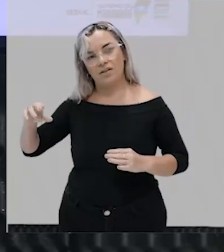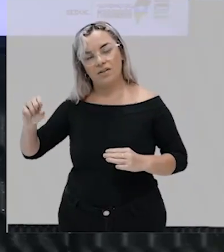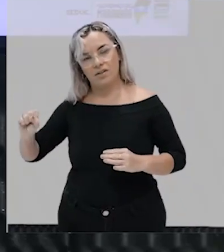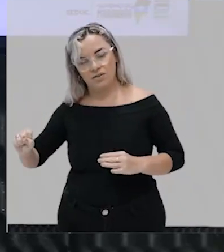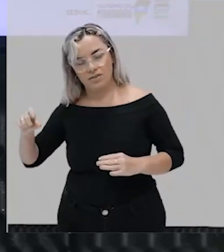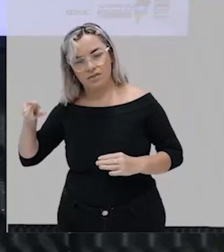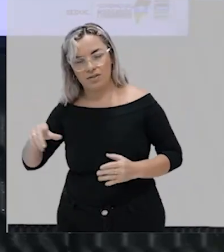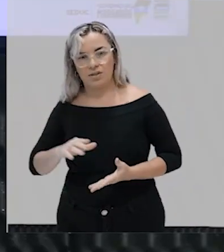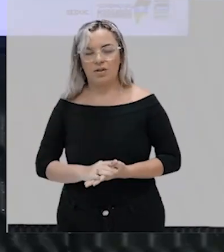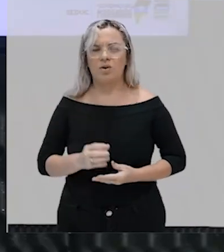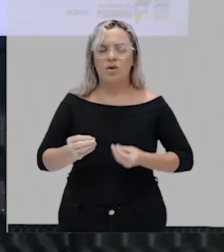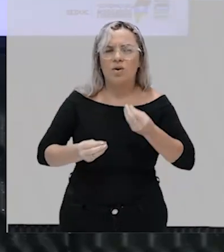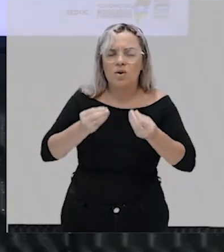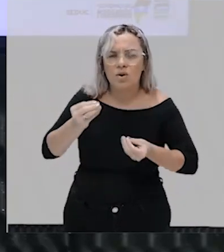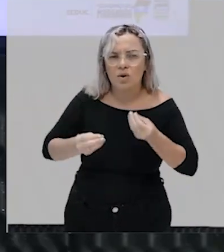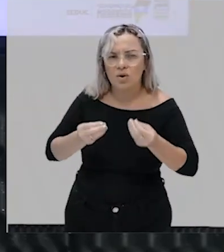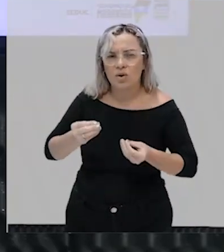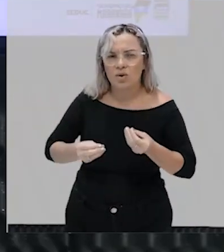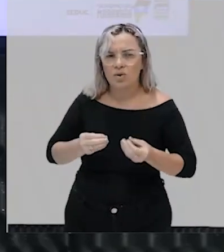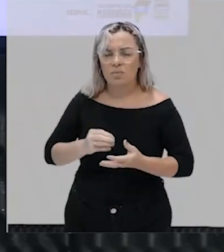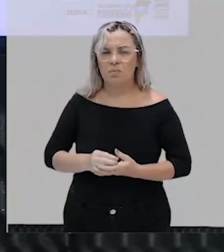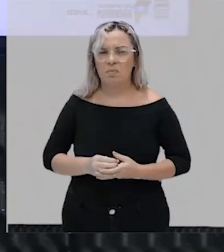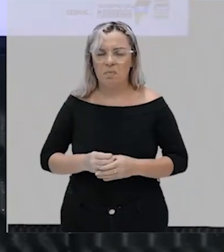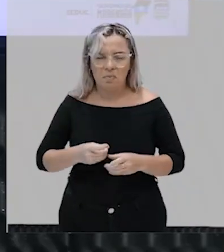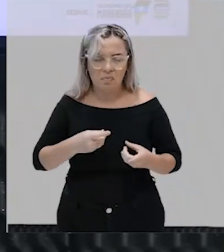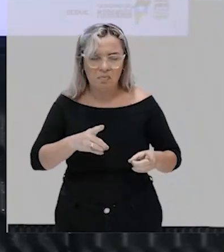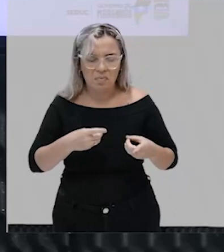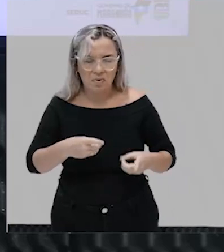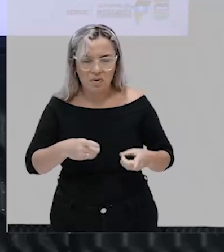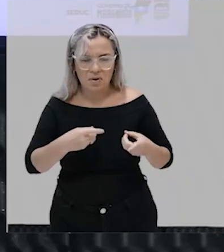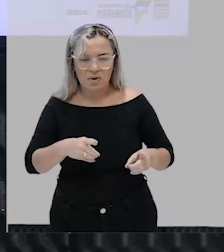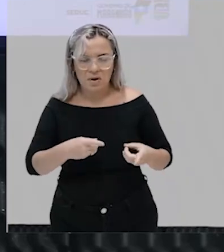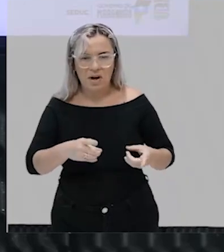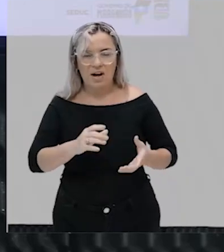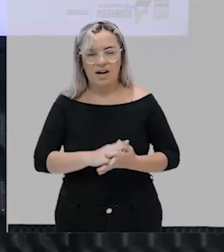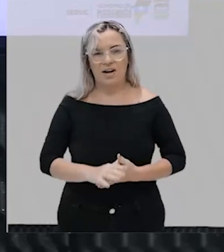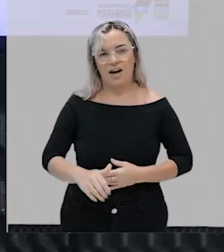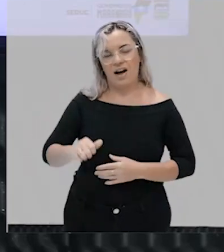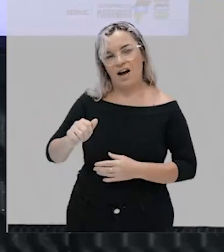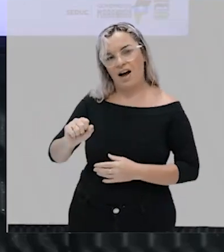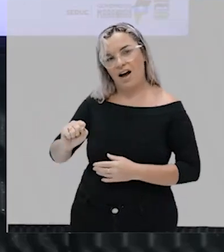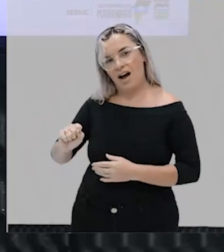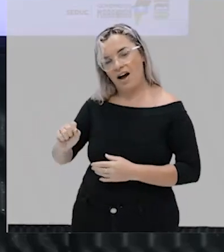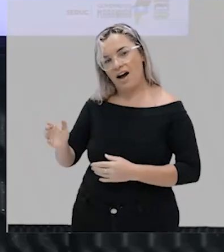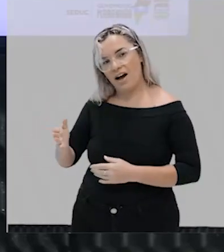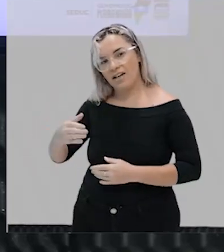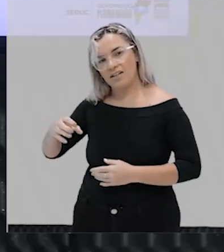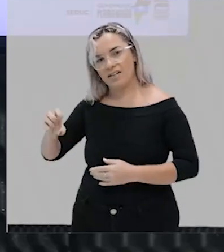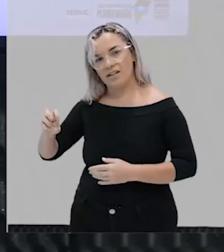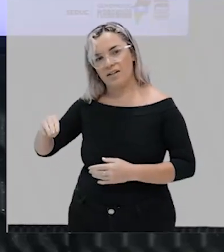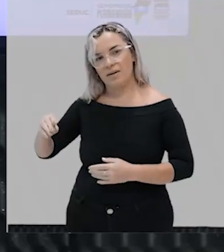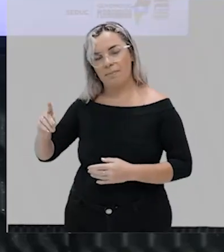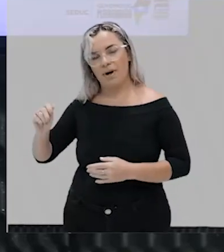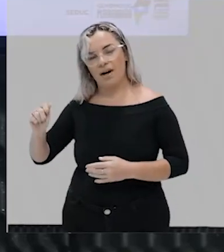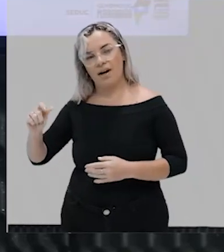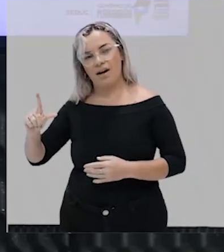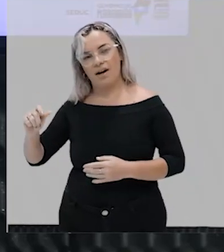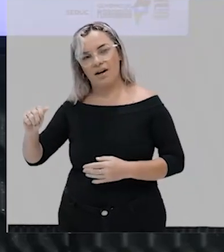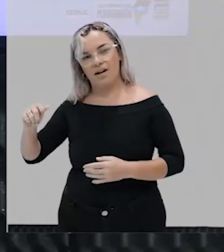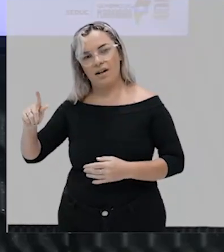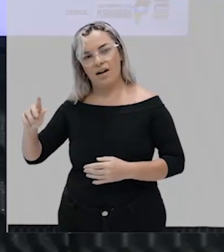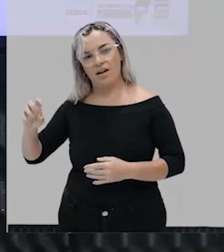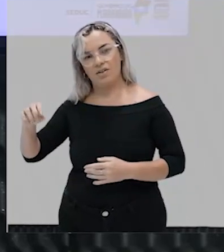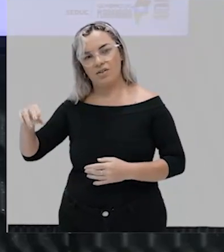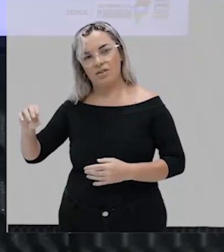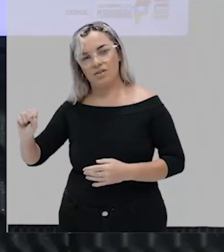não é assim. Mas, Cacau, as embalagens. Tem gente que fala assim. E isso dificulta o entendimento? Não. Eu sou a professora